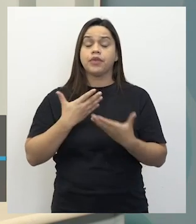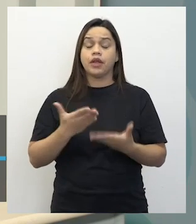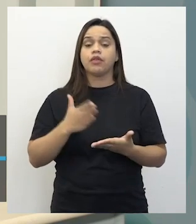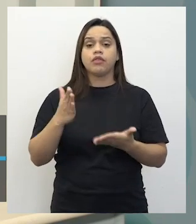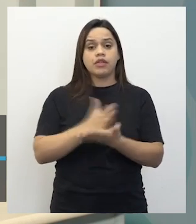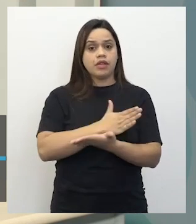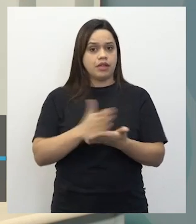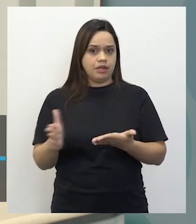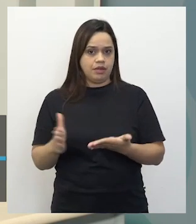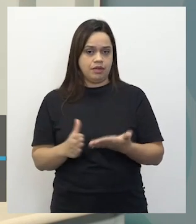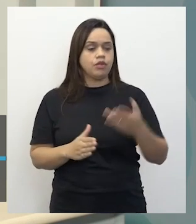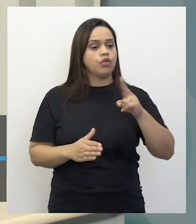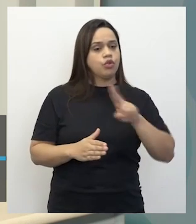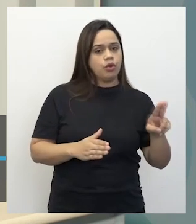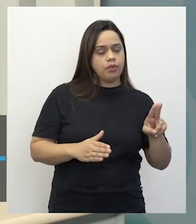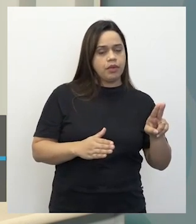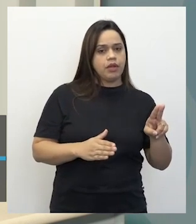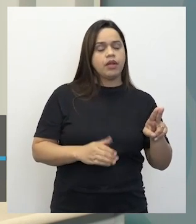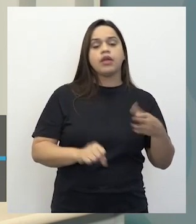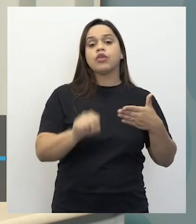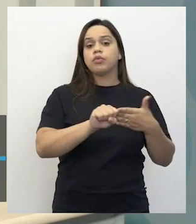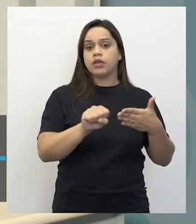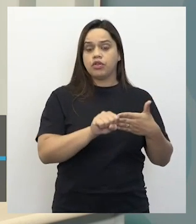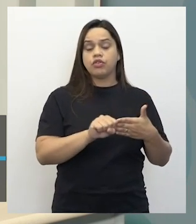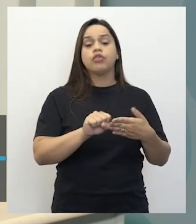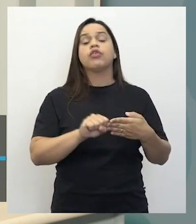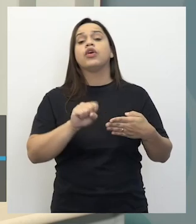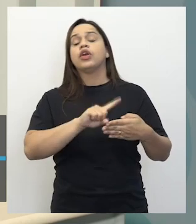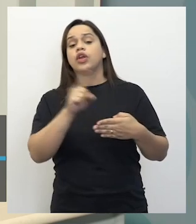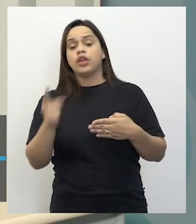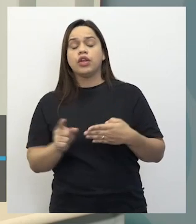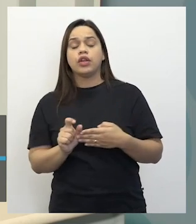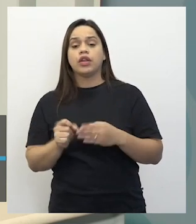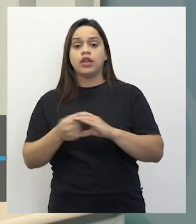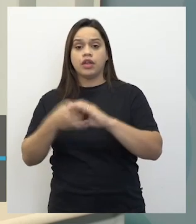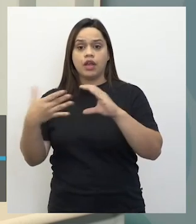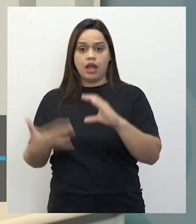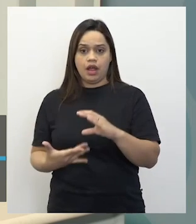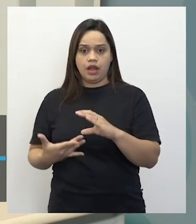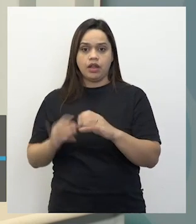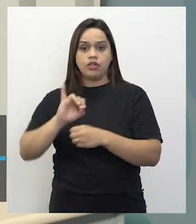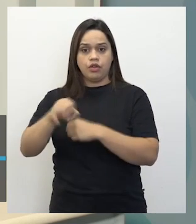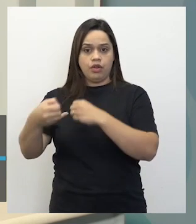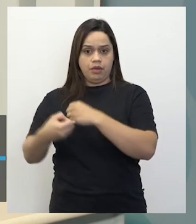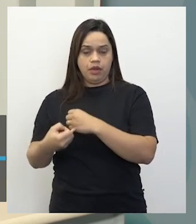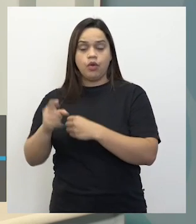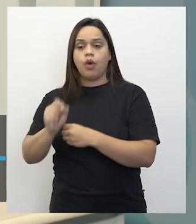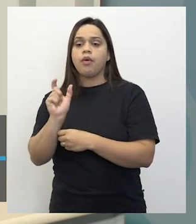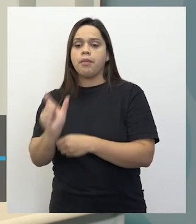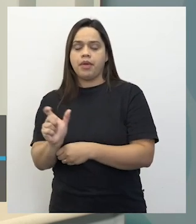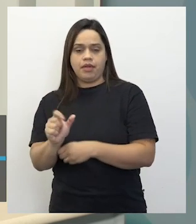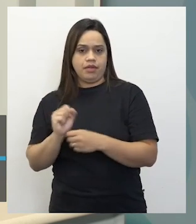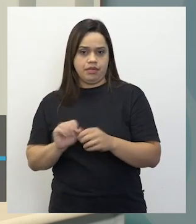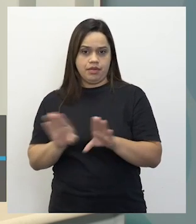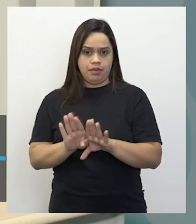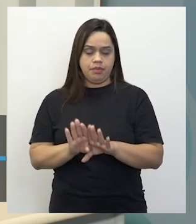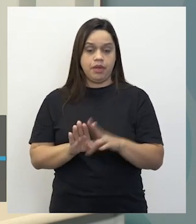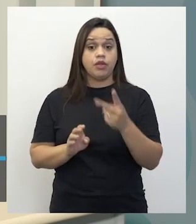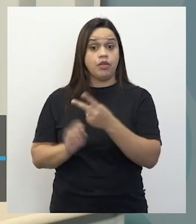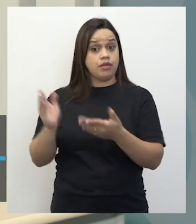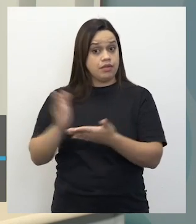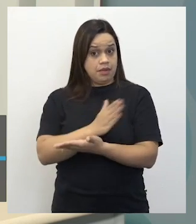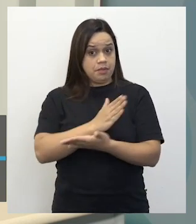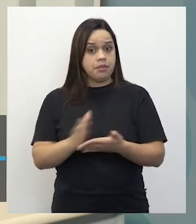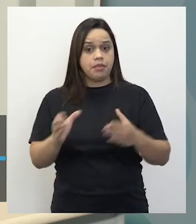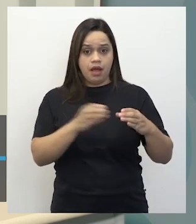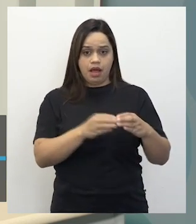assim, ó, nomeia, substantivo, qual que é a palavra? E caracteriza, que é o adjetivo. Qual que é a palavra que está caracterizando? Que aí a